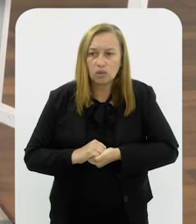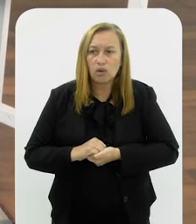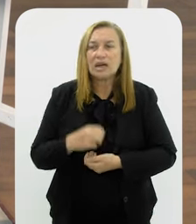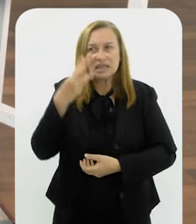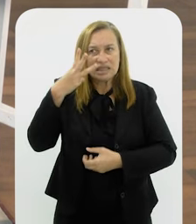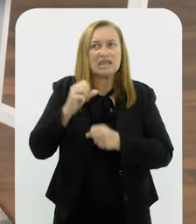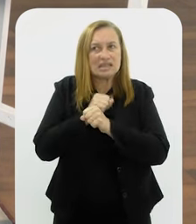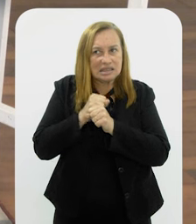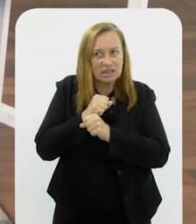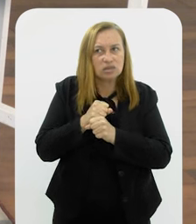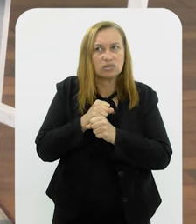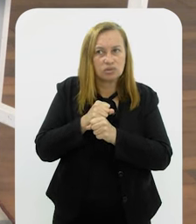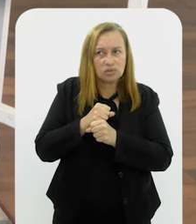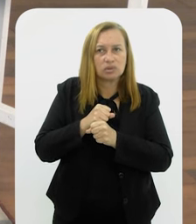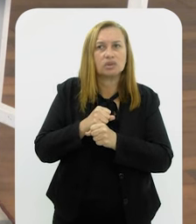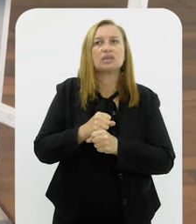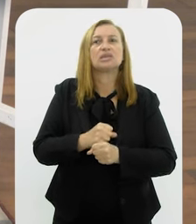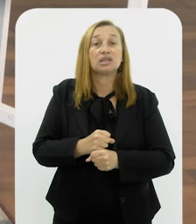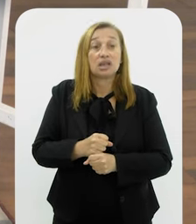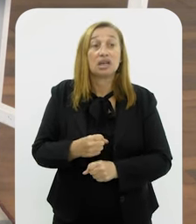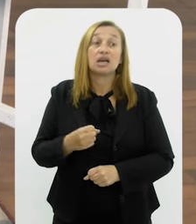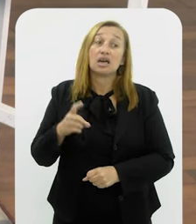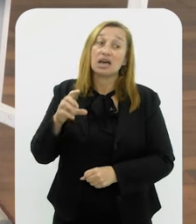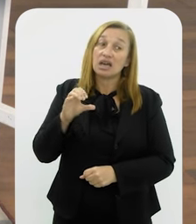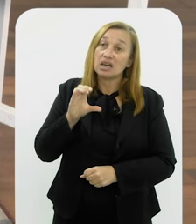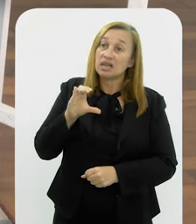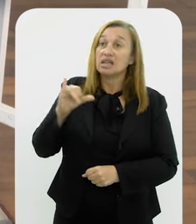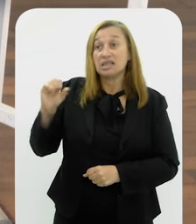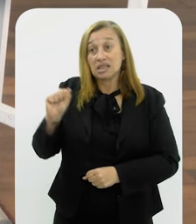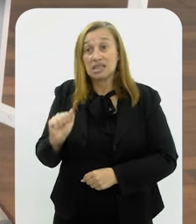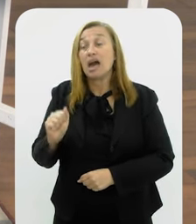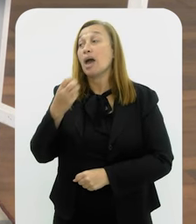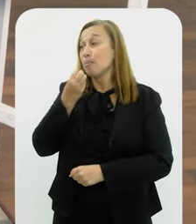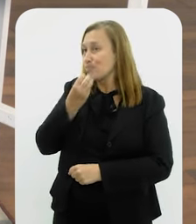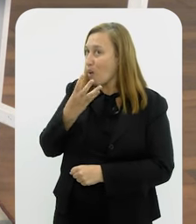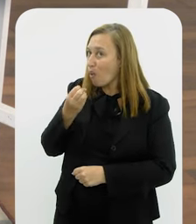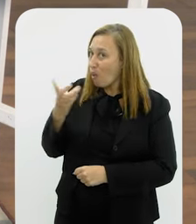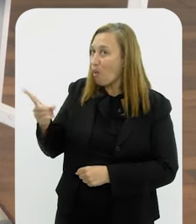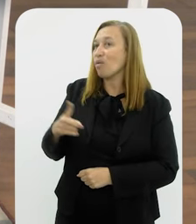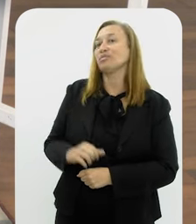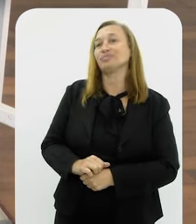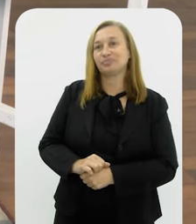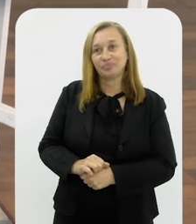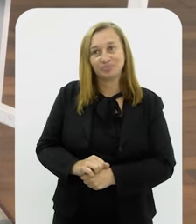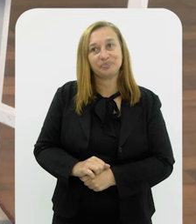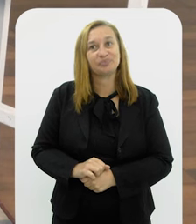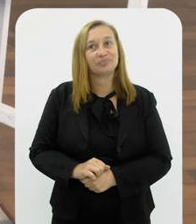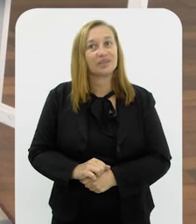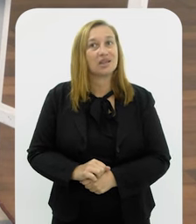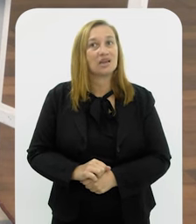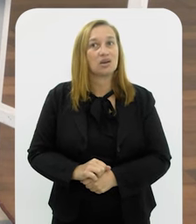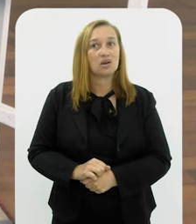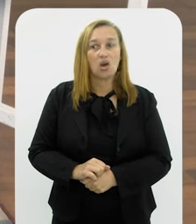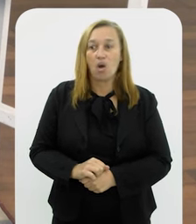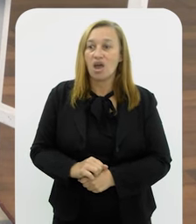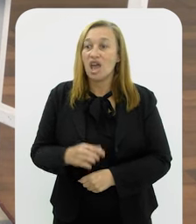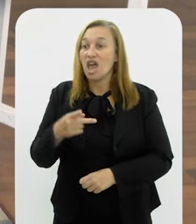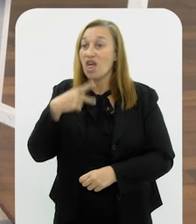também. Cissa é abusado. Cissa é abusado. Sempre buscando o diferencial. Cissa, isso não